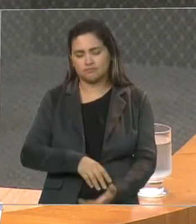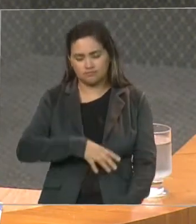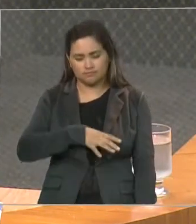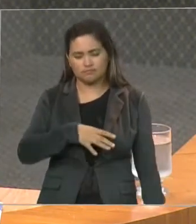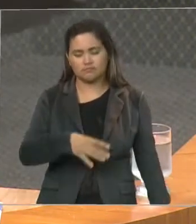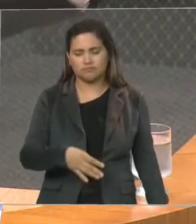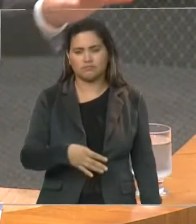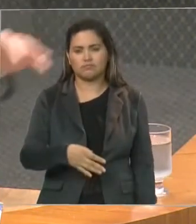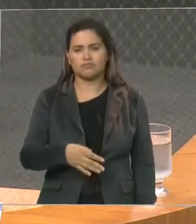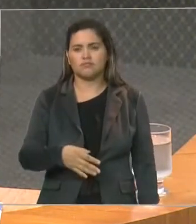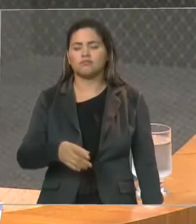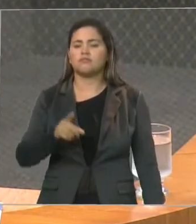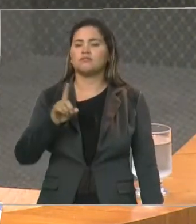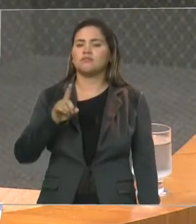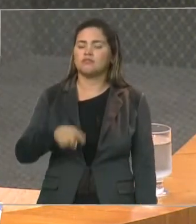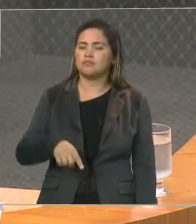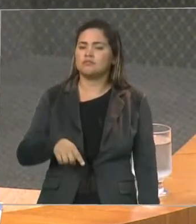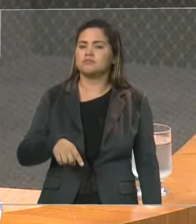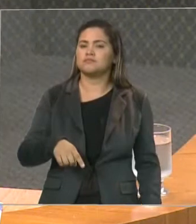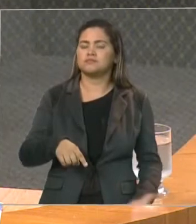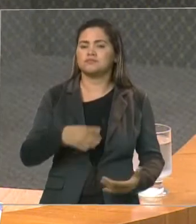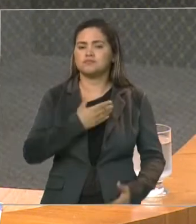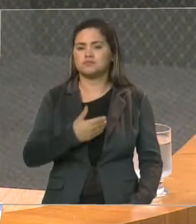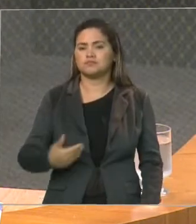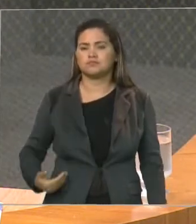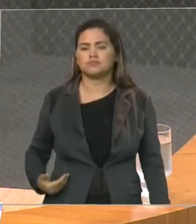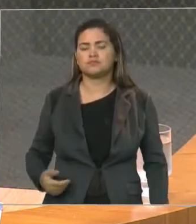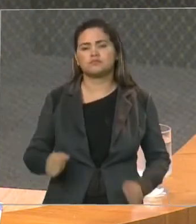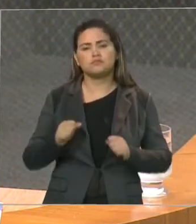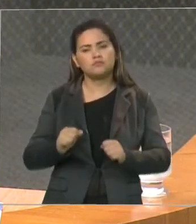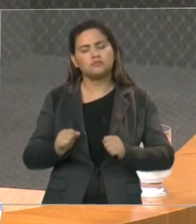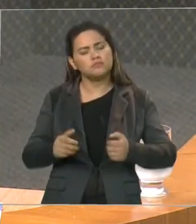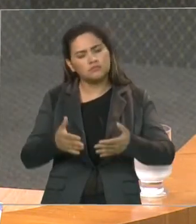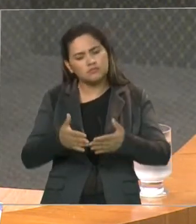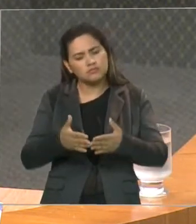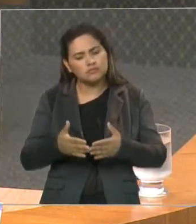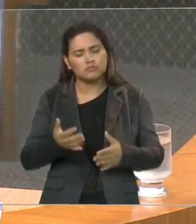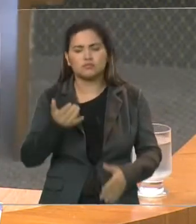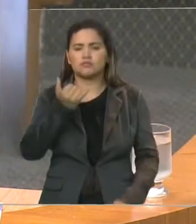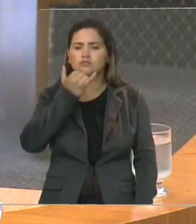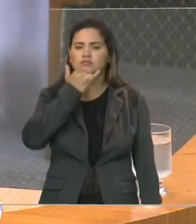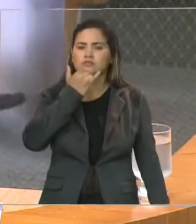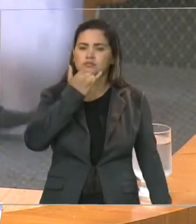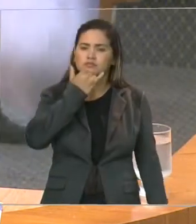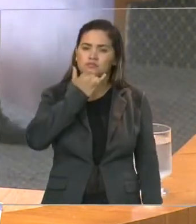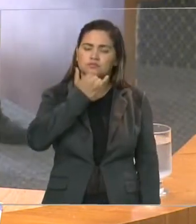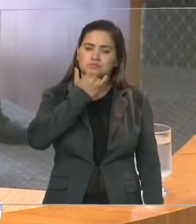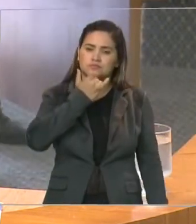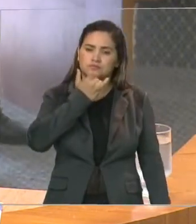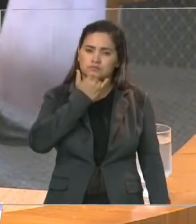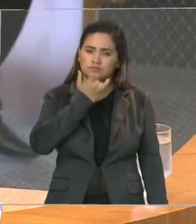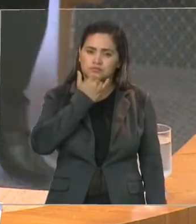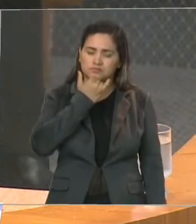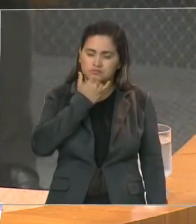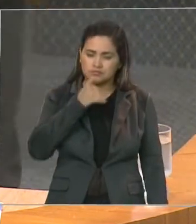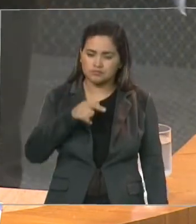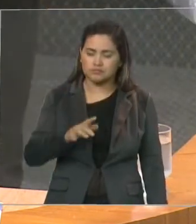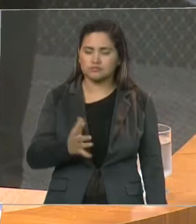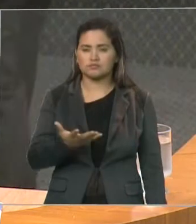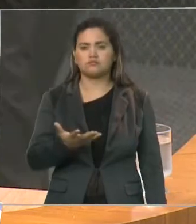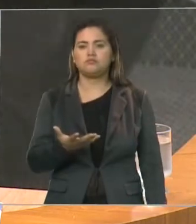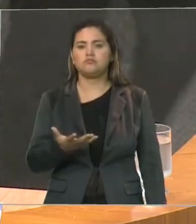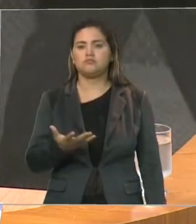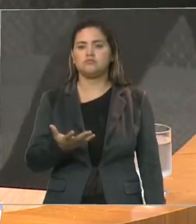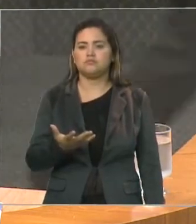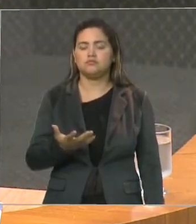ter resolvido toda essa situação com um simples pedido de perdão, de desculpas por esse ato ter acontecido, mas